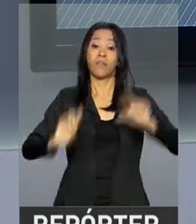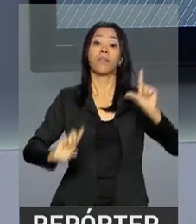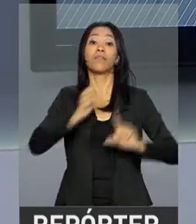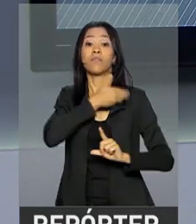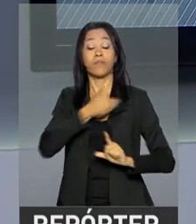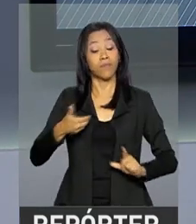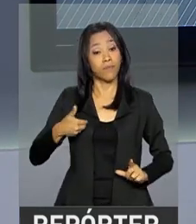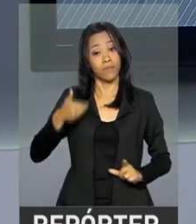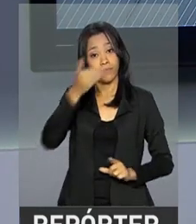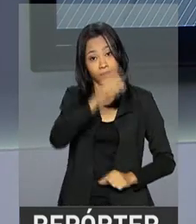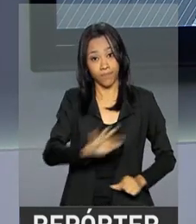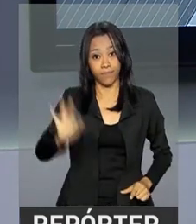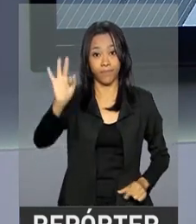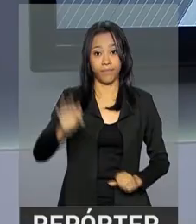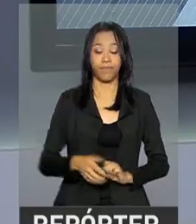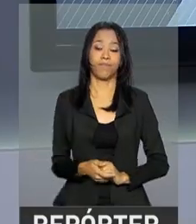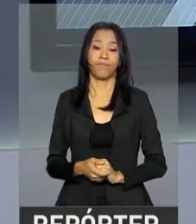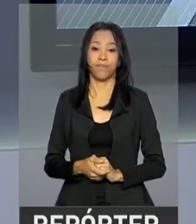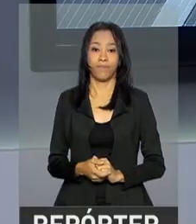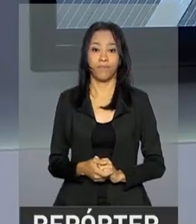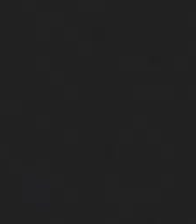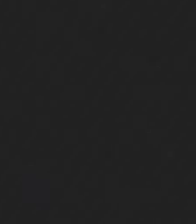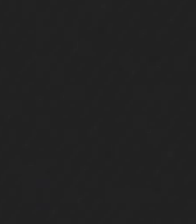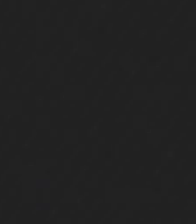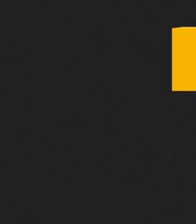nbr a tv do governo federal